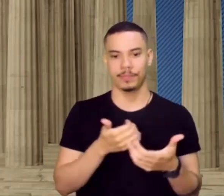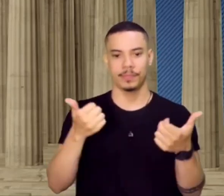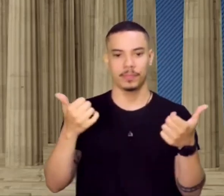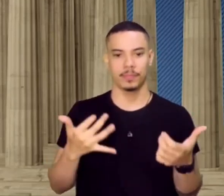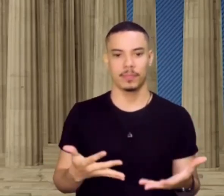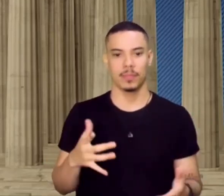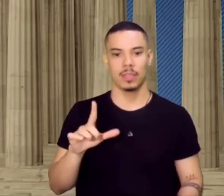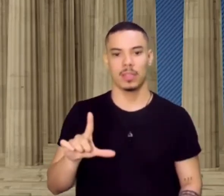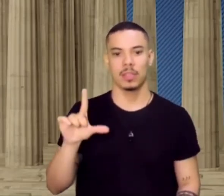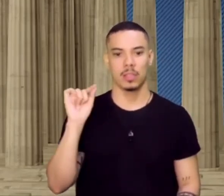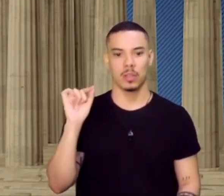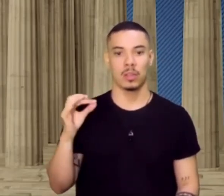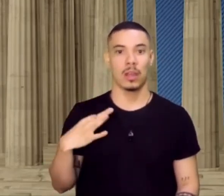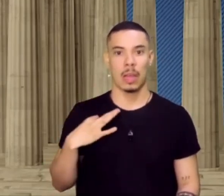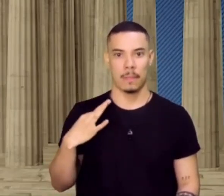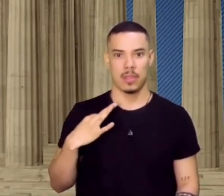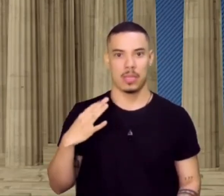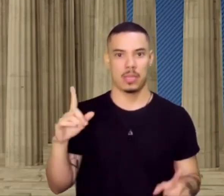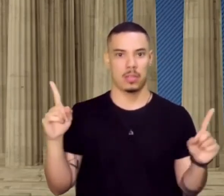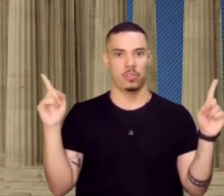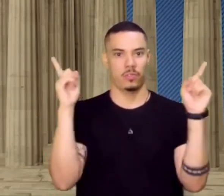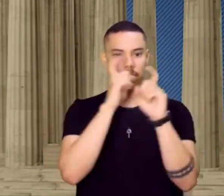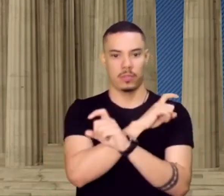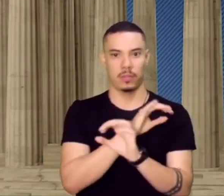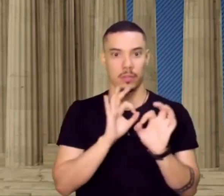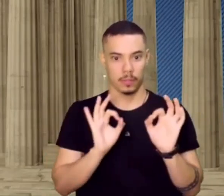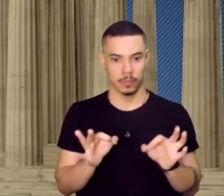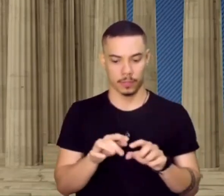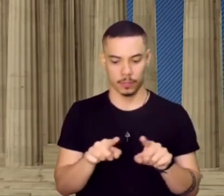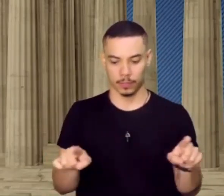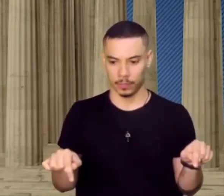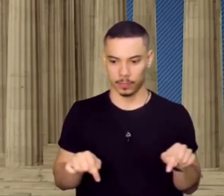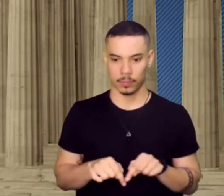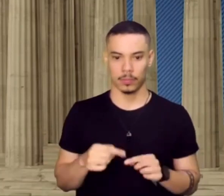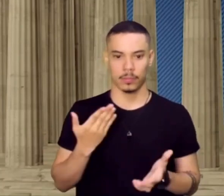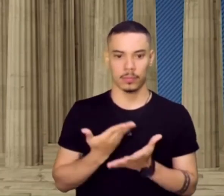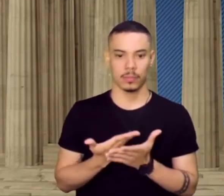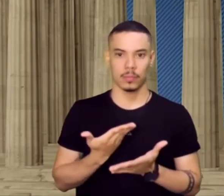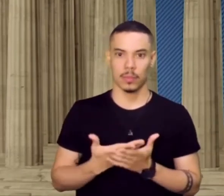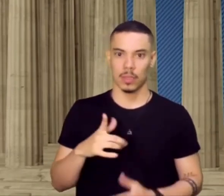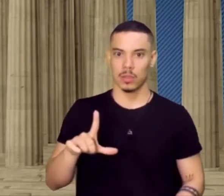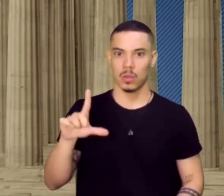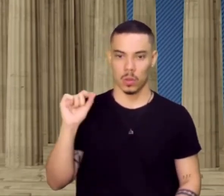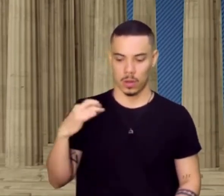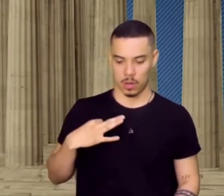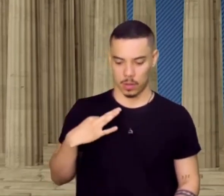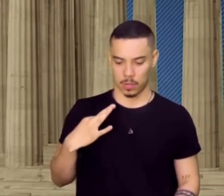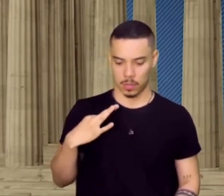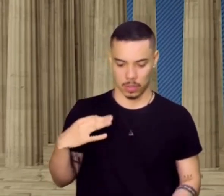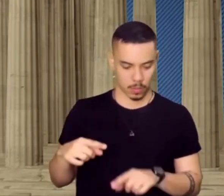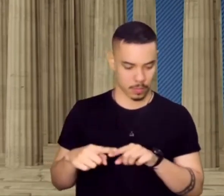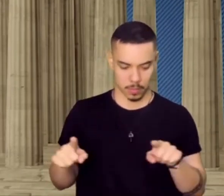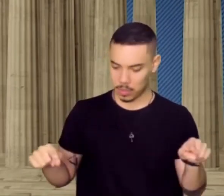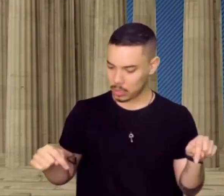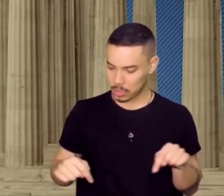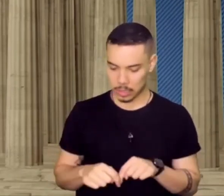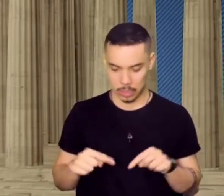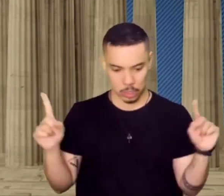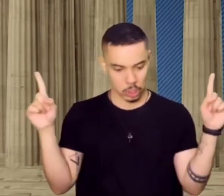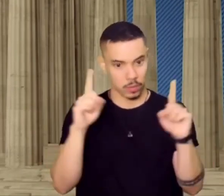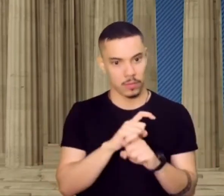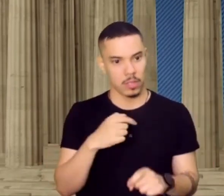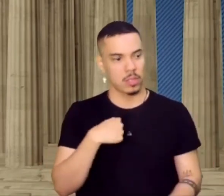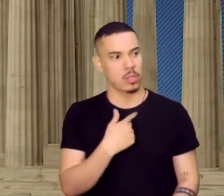escolha da camiseta. Quão difícil isso na sala de aula, escolher uma camiseta para a turma. que um quer de um jeito, outro quer do